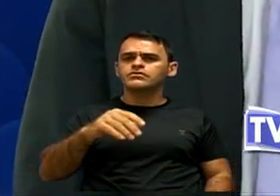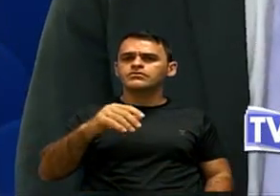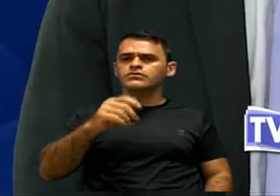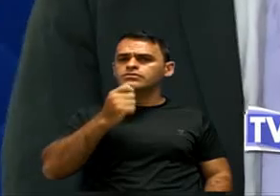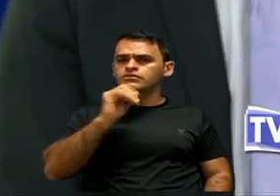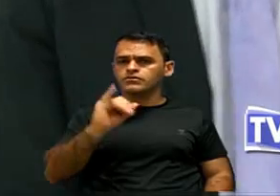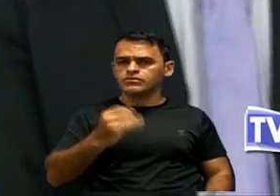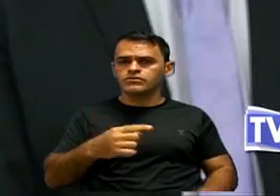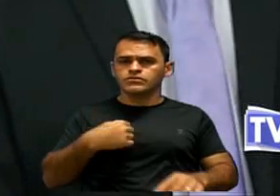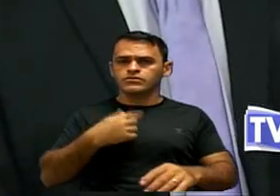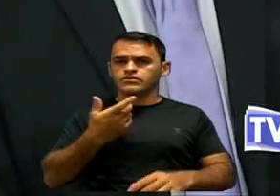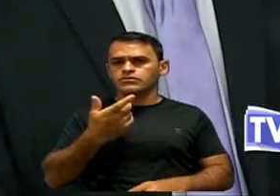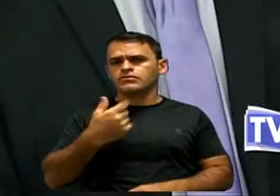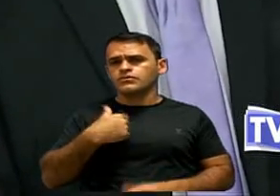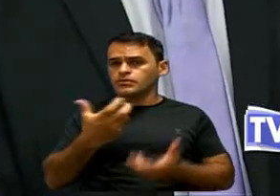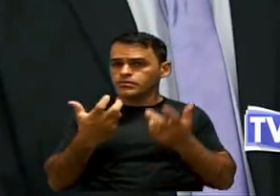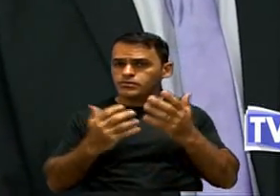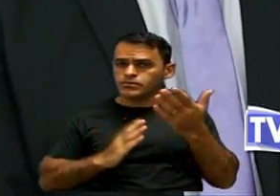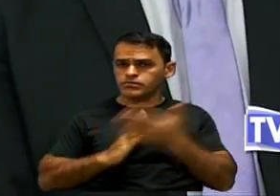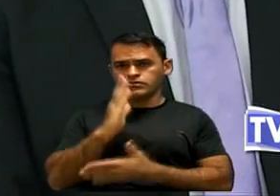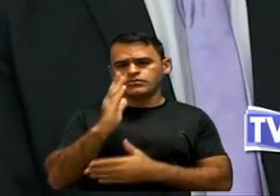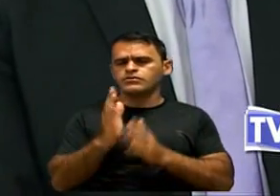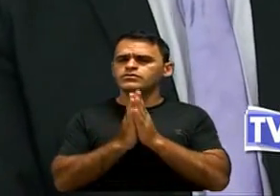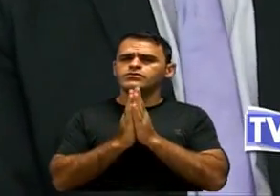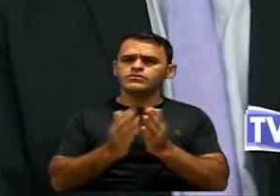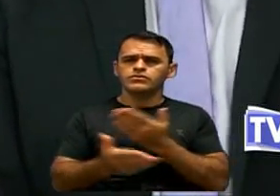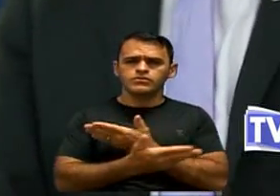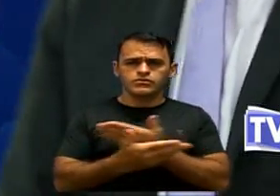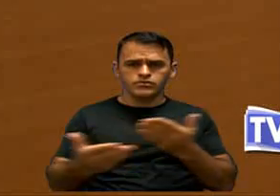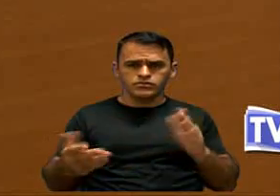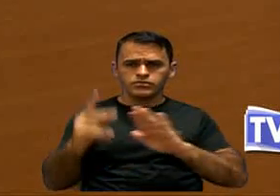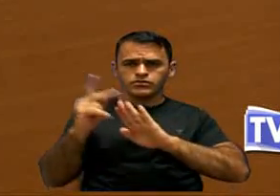quer usar a palavra também. Eu peço aprovação dos colegas.